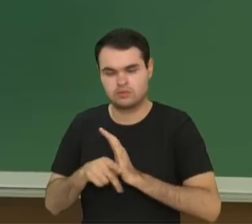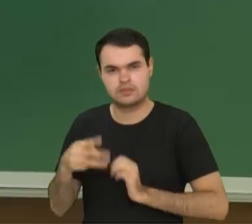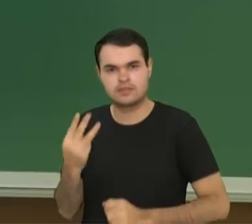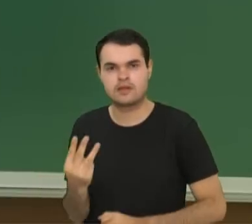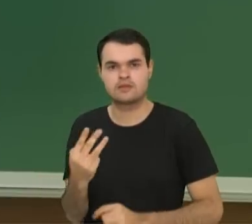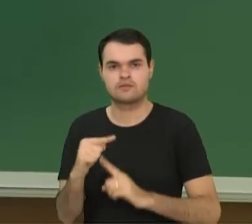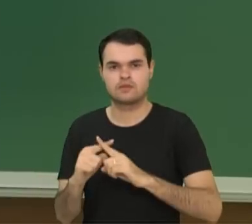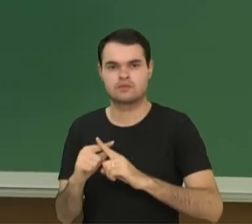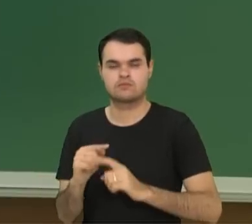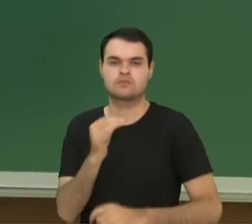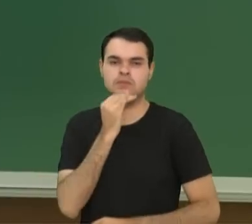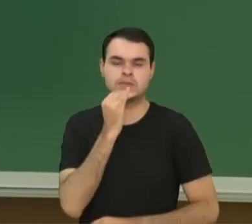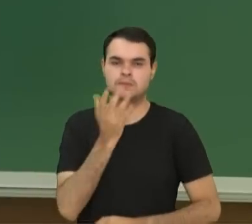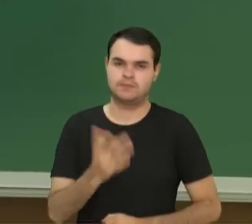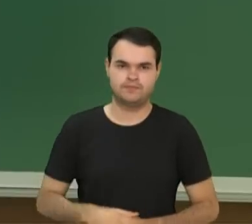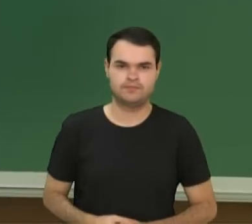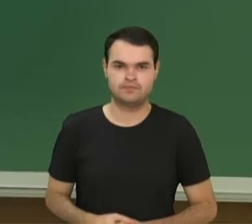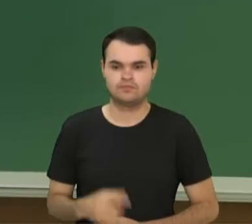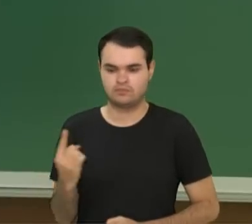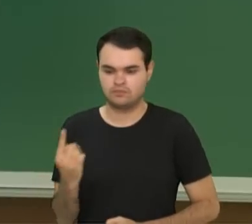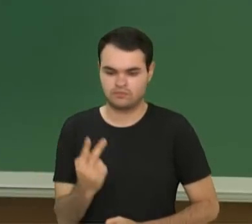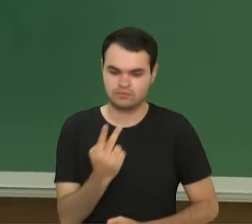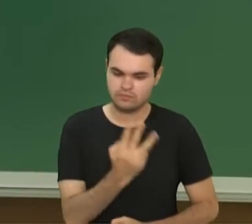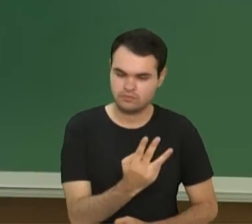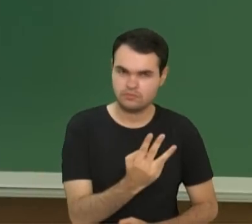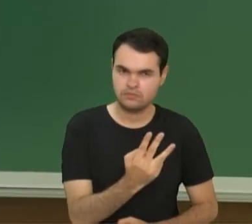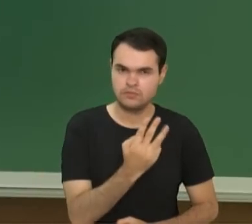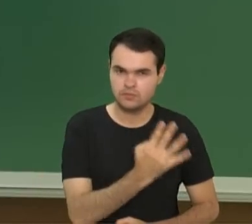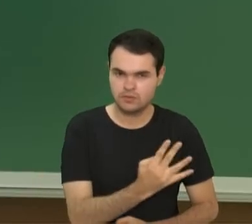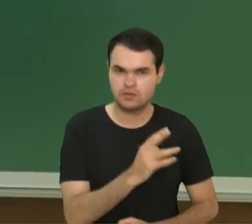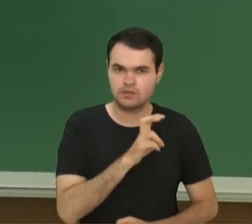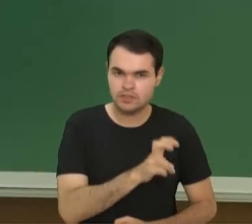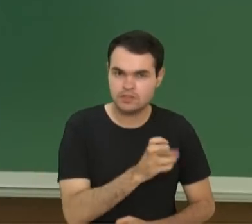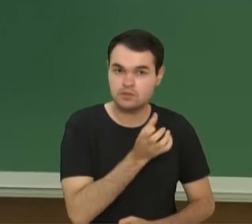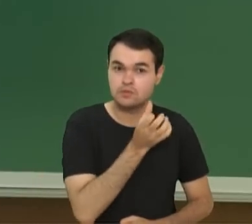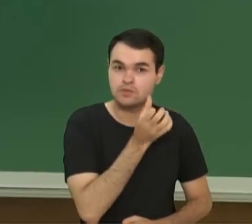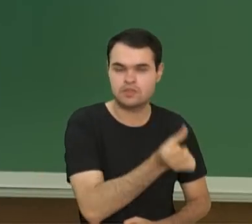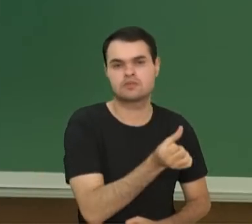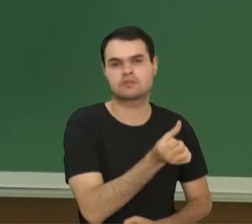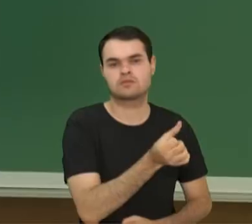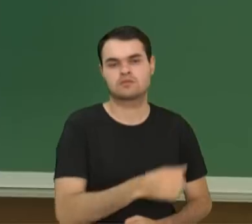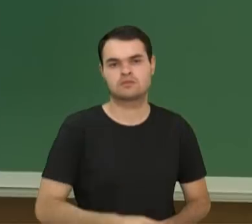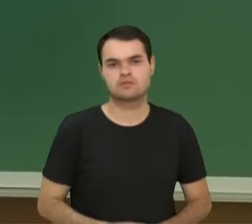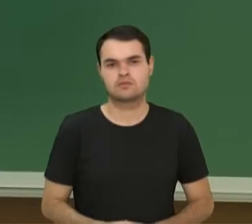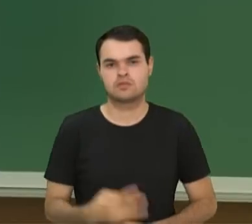aqui. Ou seja, 1, 2, 3, 4, 5,